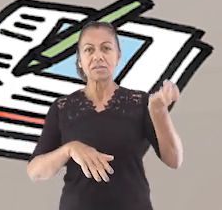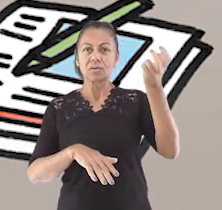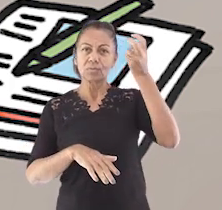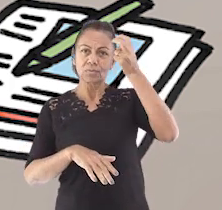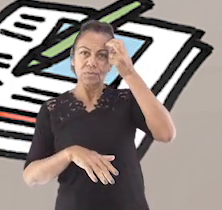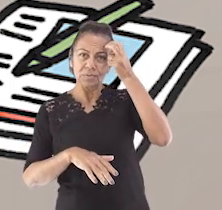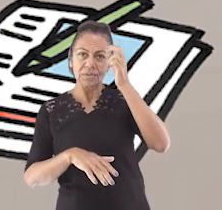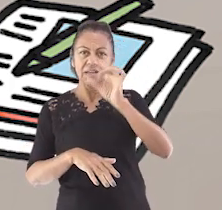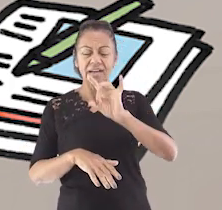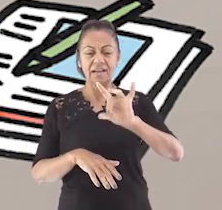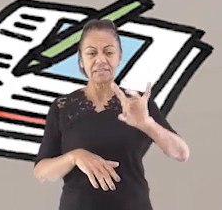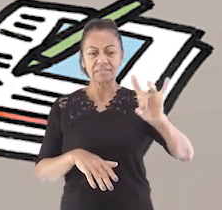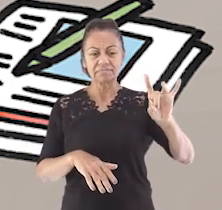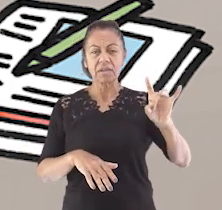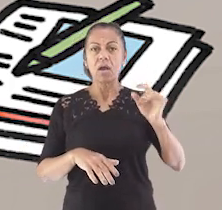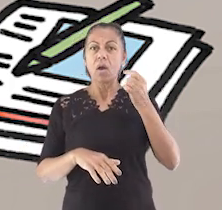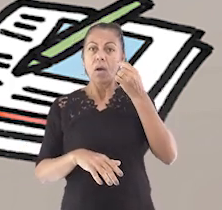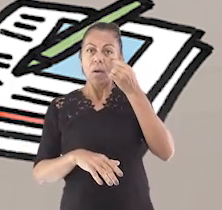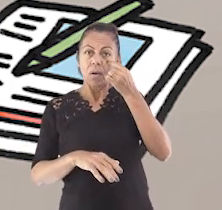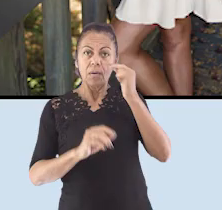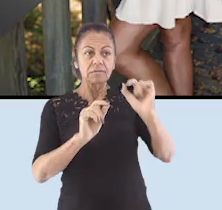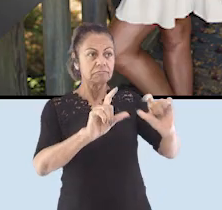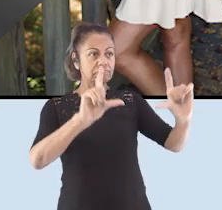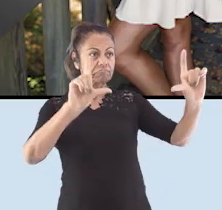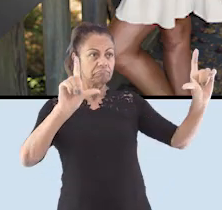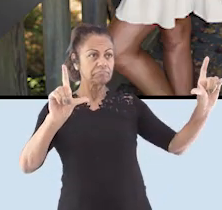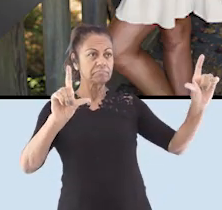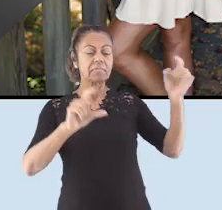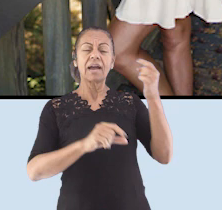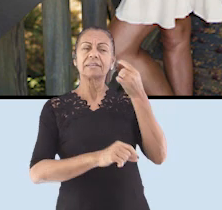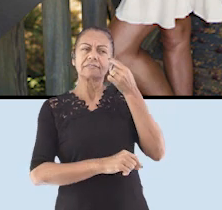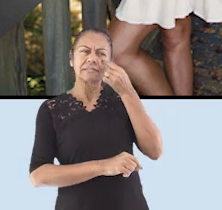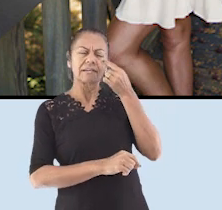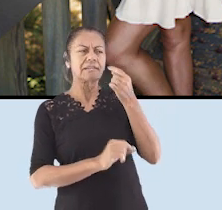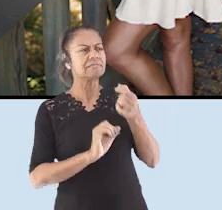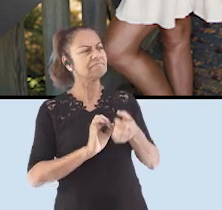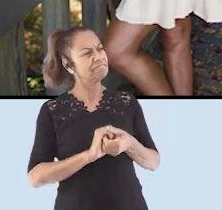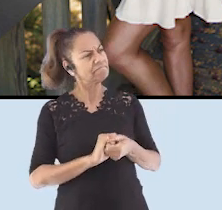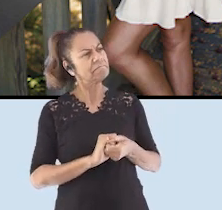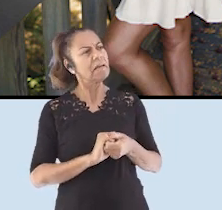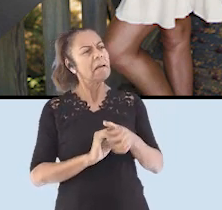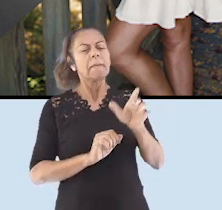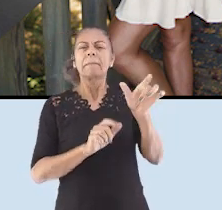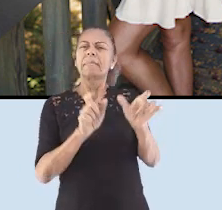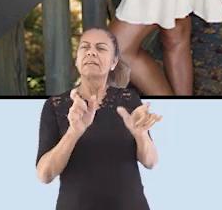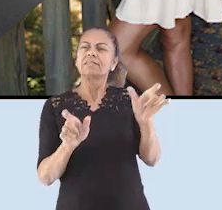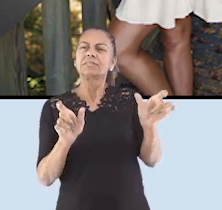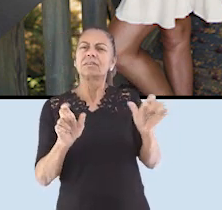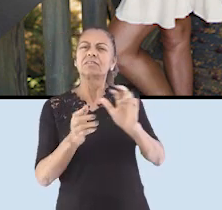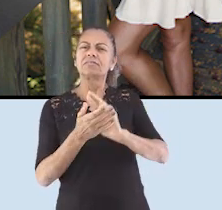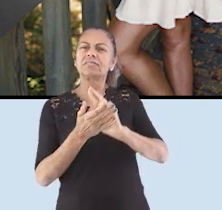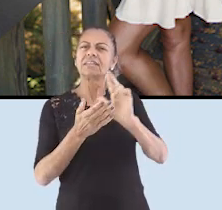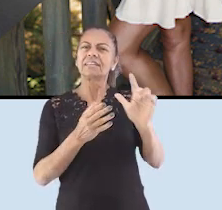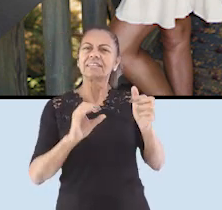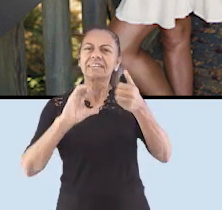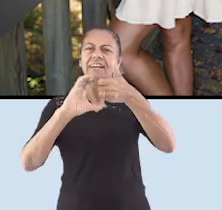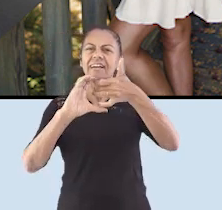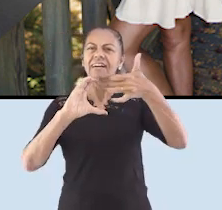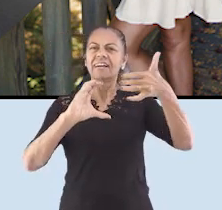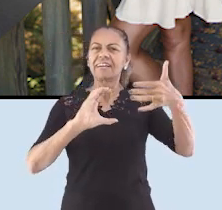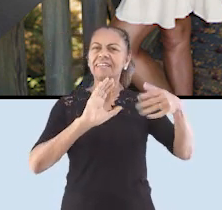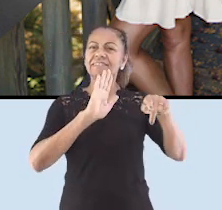também variam muito dependendo da cultura. Observe os corpos que aparecem nessa imagem. São